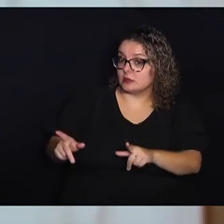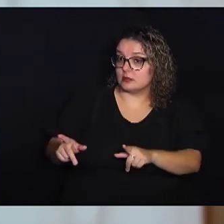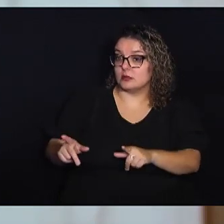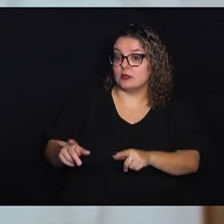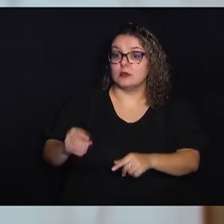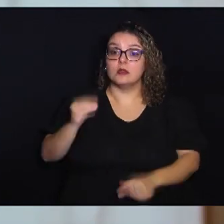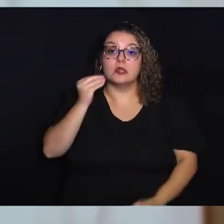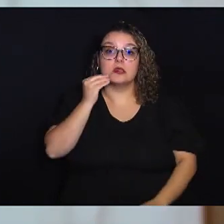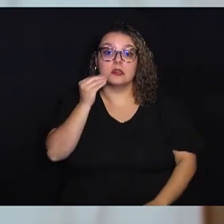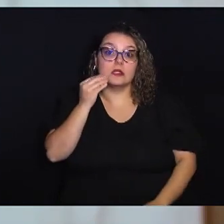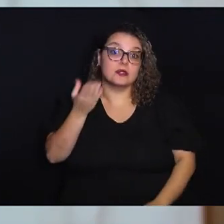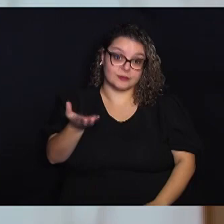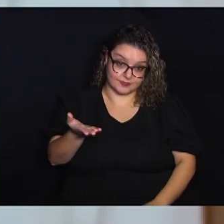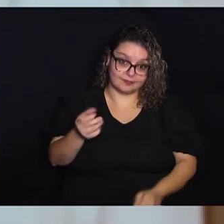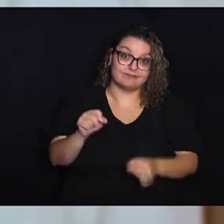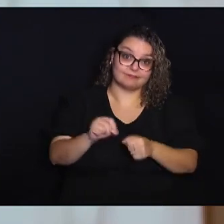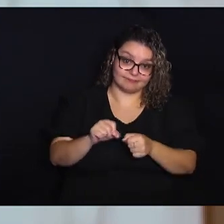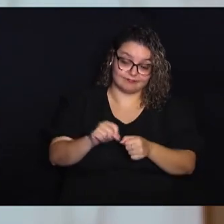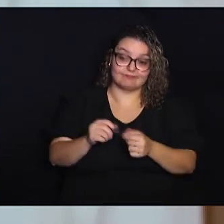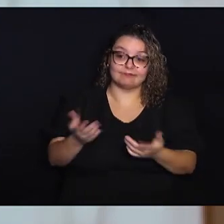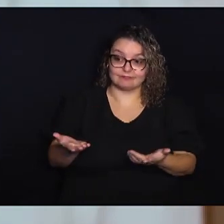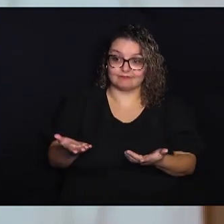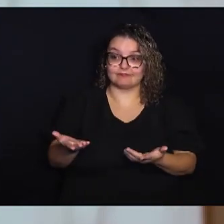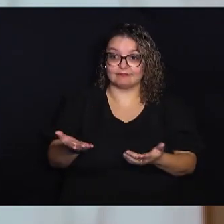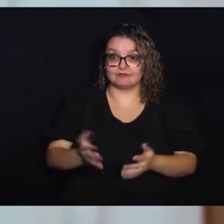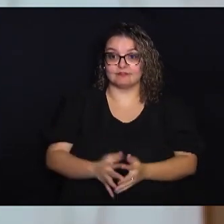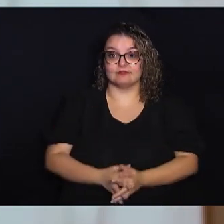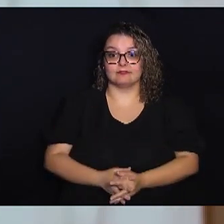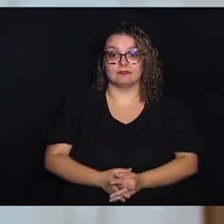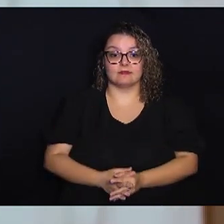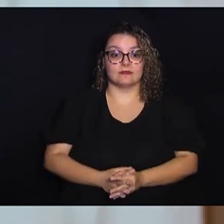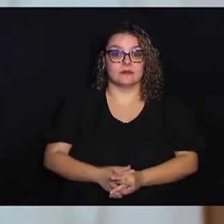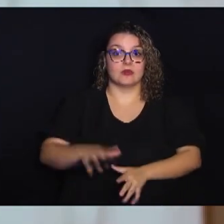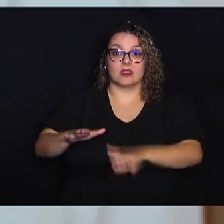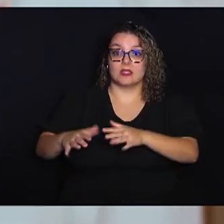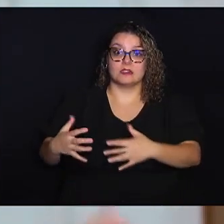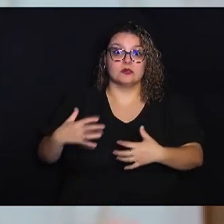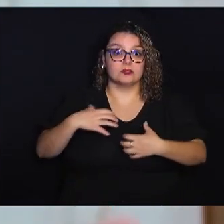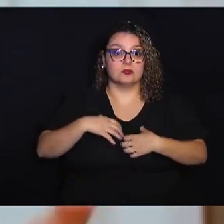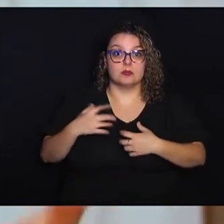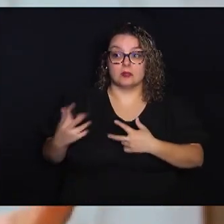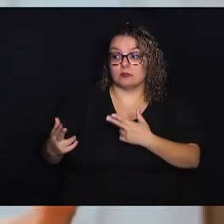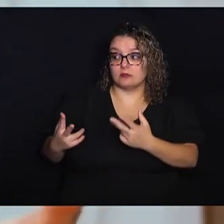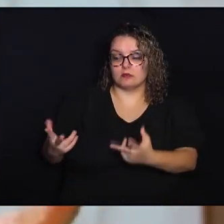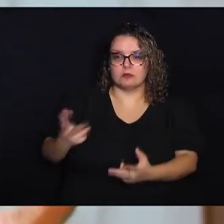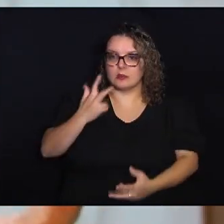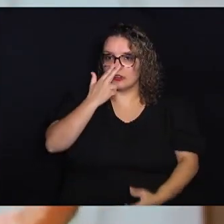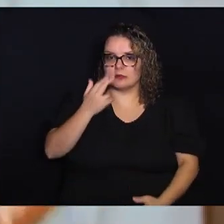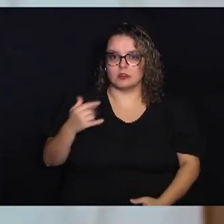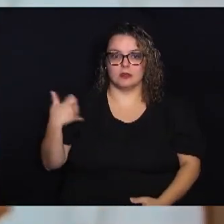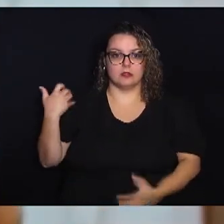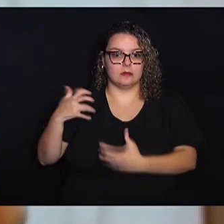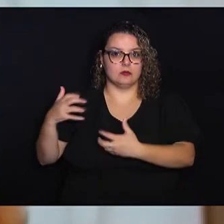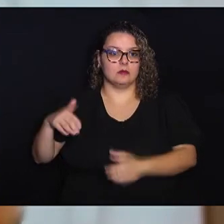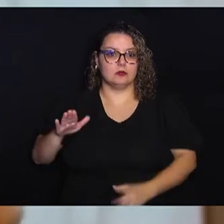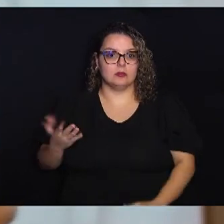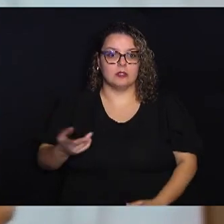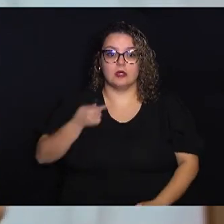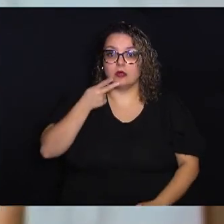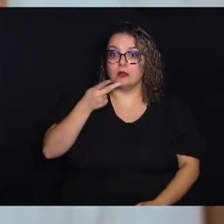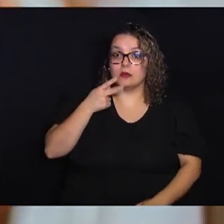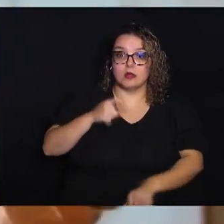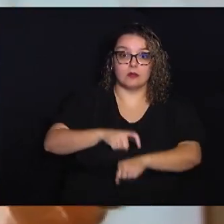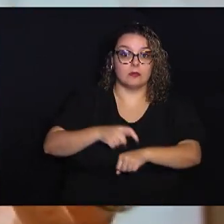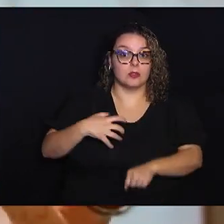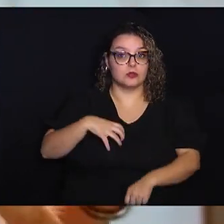Fazer testes, né? Então, a gente vai, não tem... Muitas vezes os sintomas são muito parecidos, você tem pessoas mais idosas que relatam o quadro de